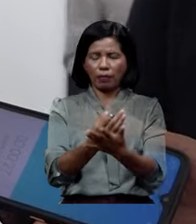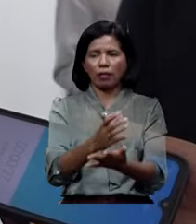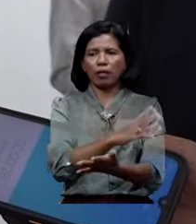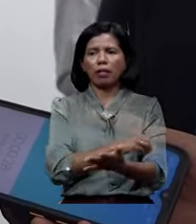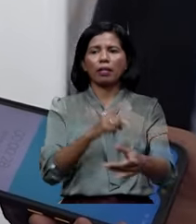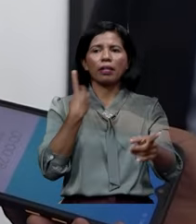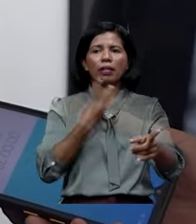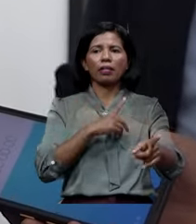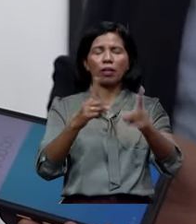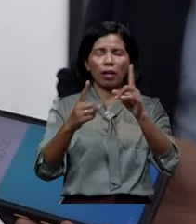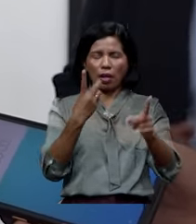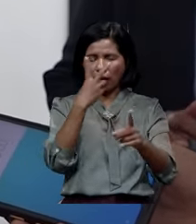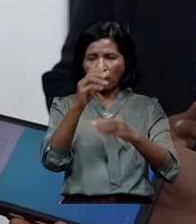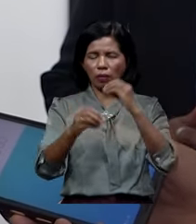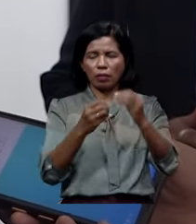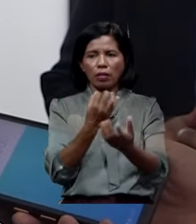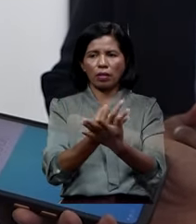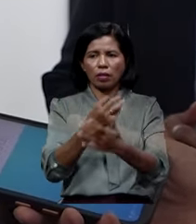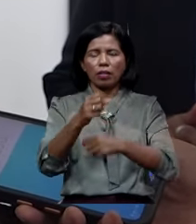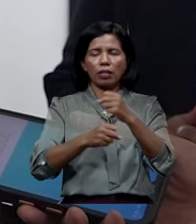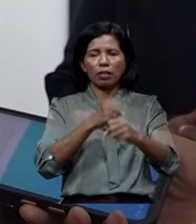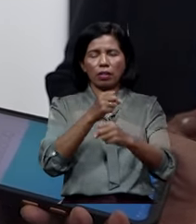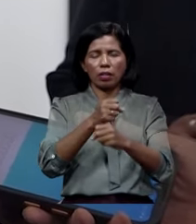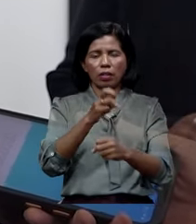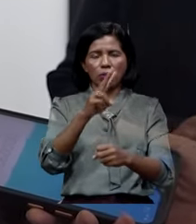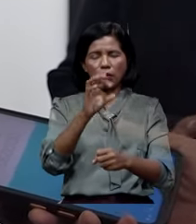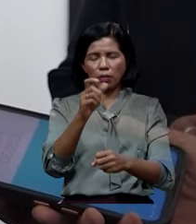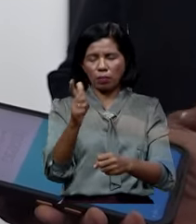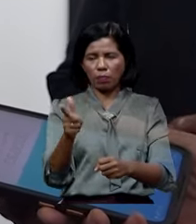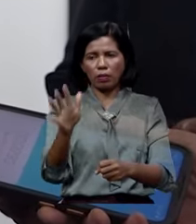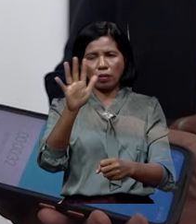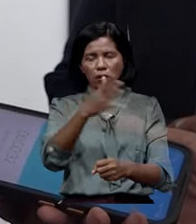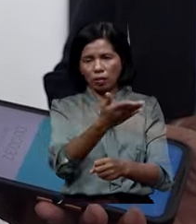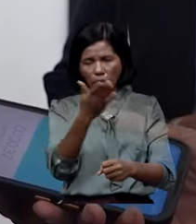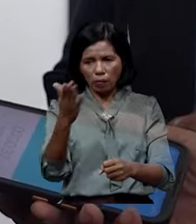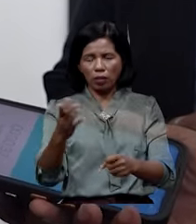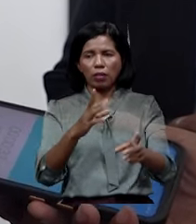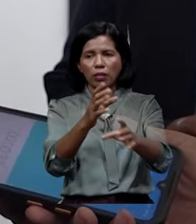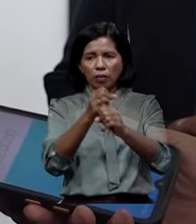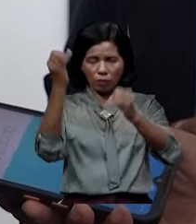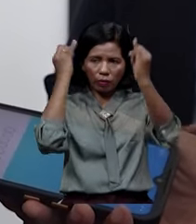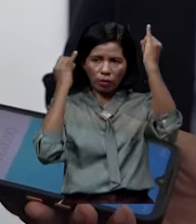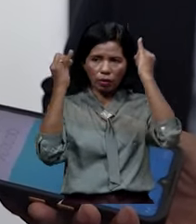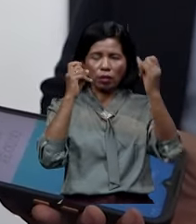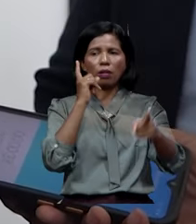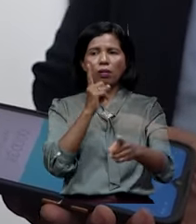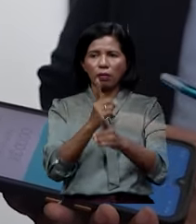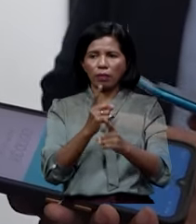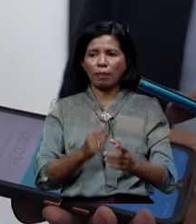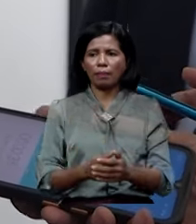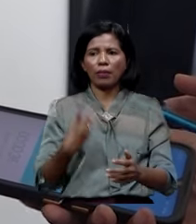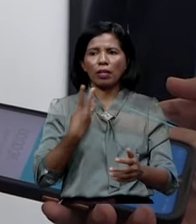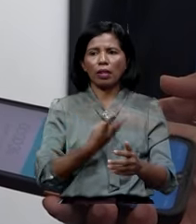colhia mais defende orçamento batina ou mais tina 2025, né? Bem, tá bom, conselho assim, muito onda informação, longe do uni. A